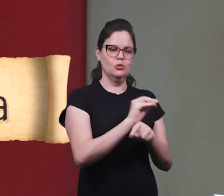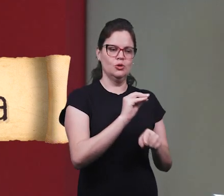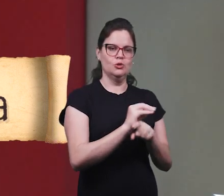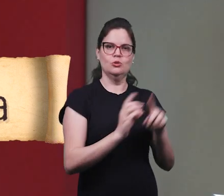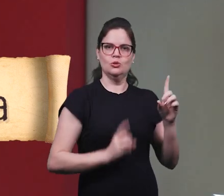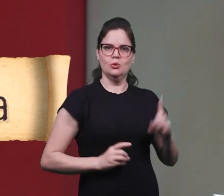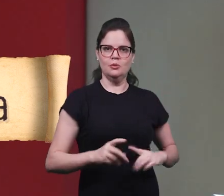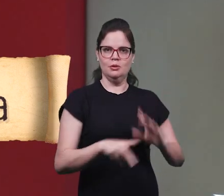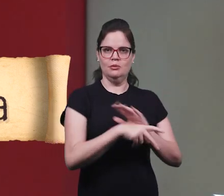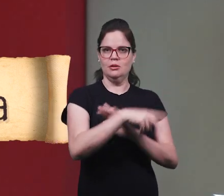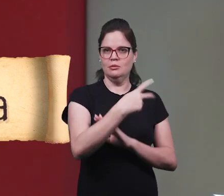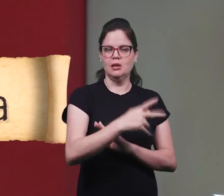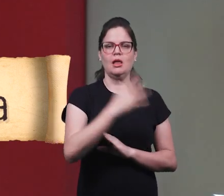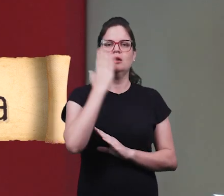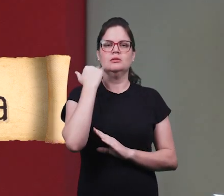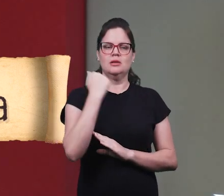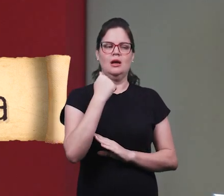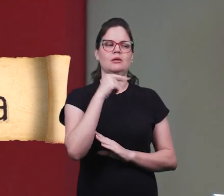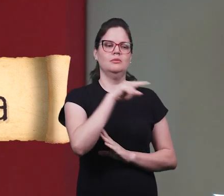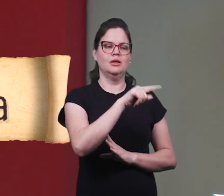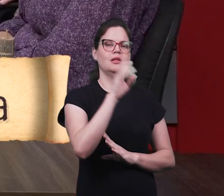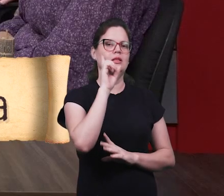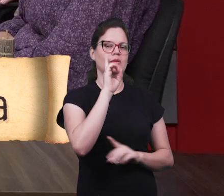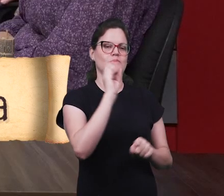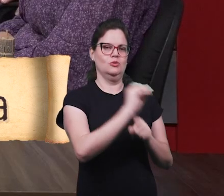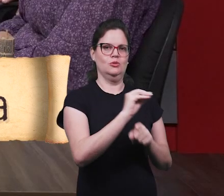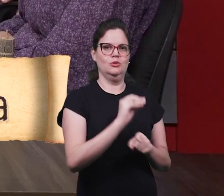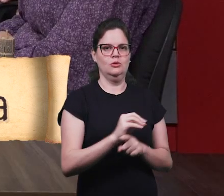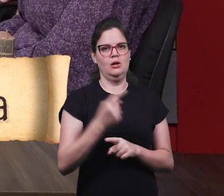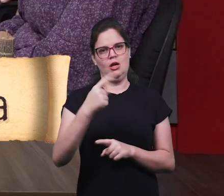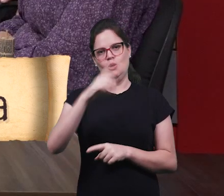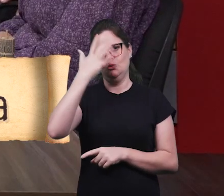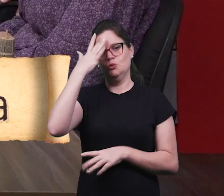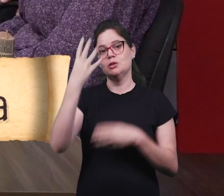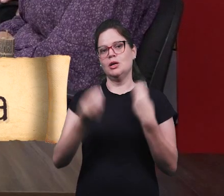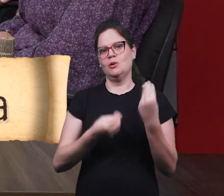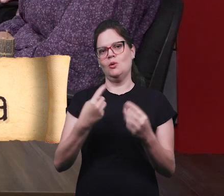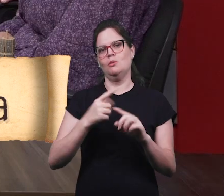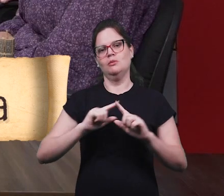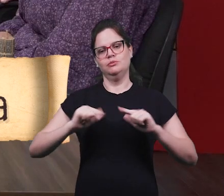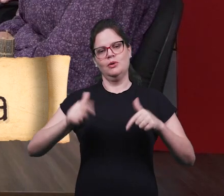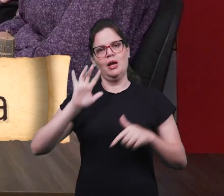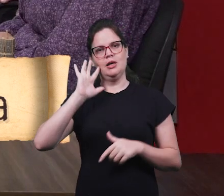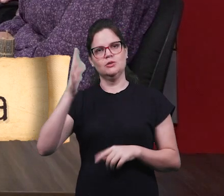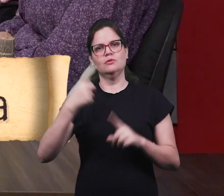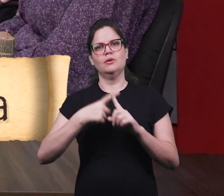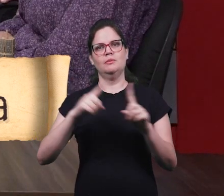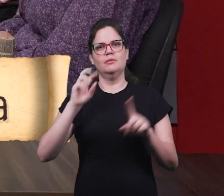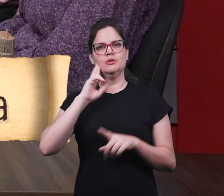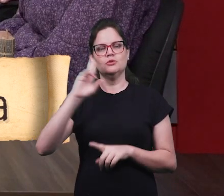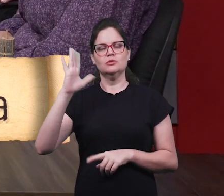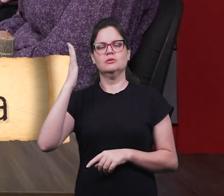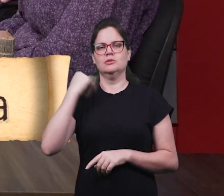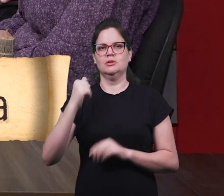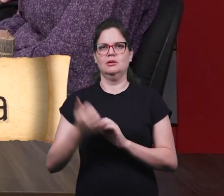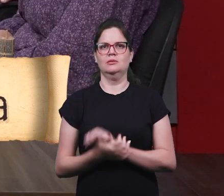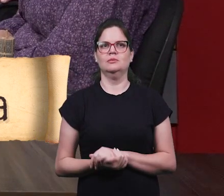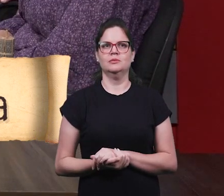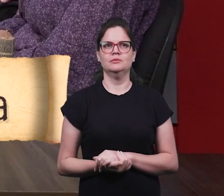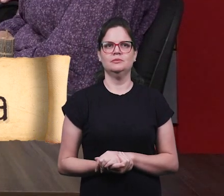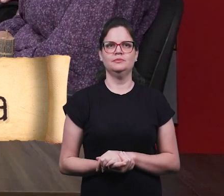Senhor vai prover todas as coisas. Não é isso? É interessante esse reinado dos persas,